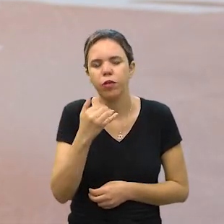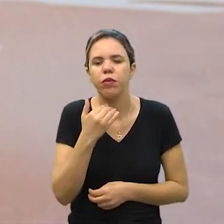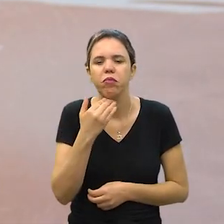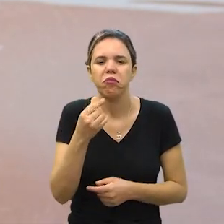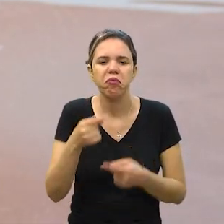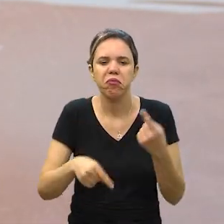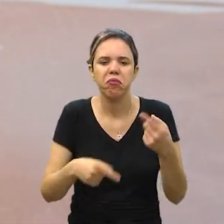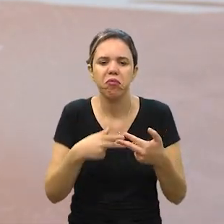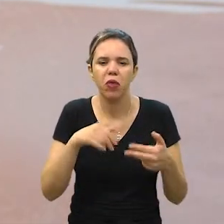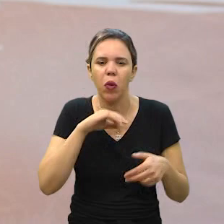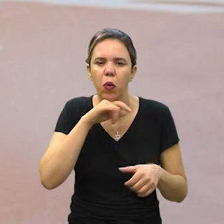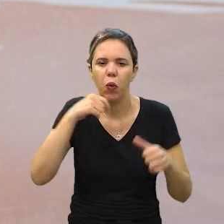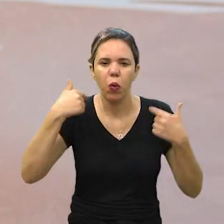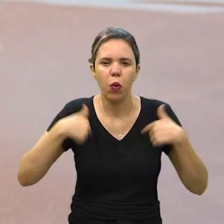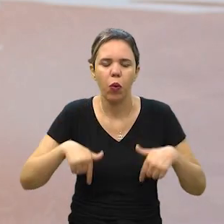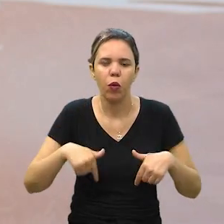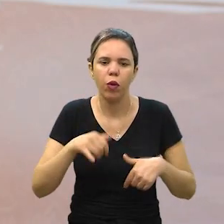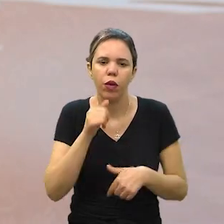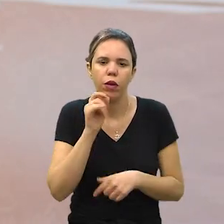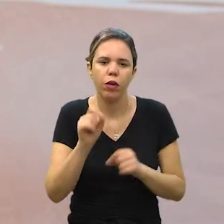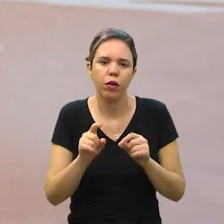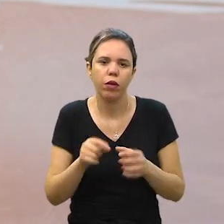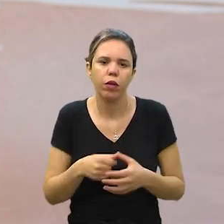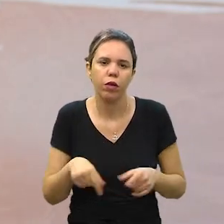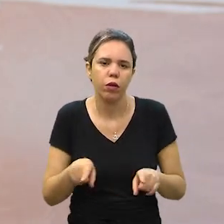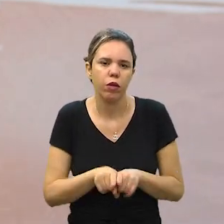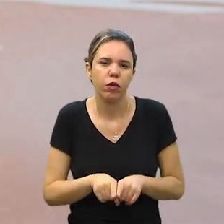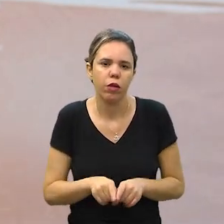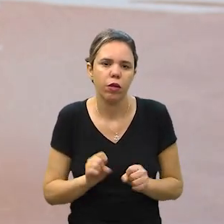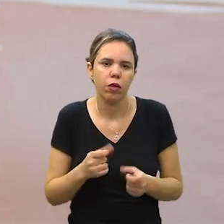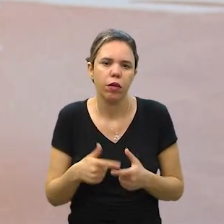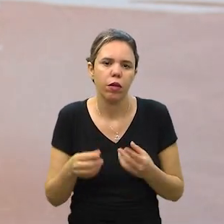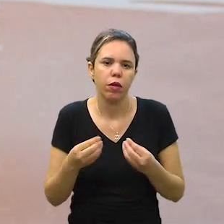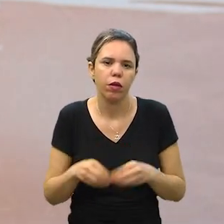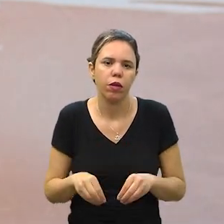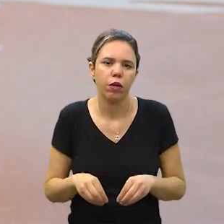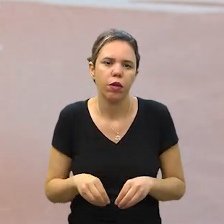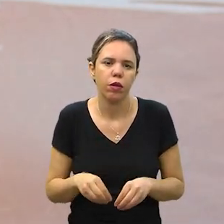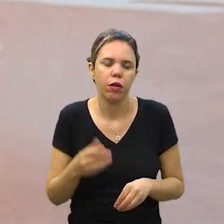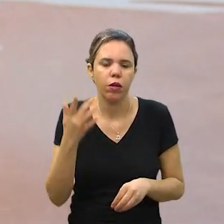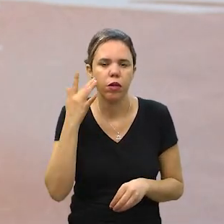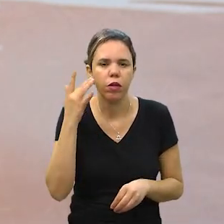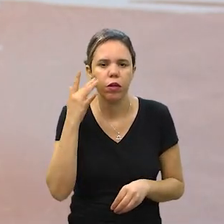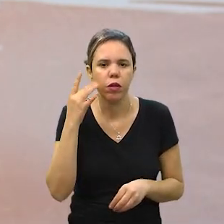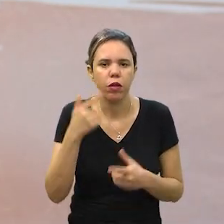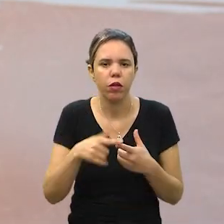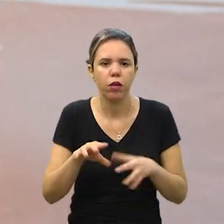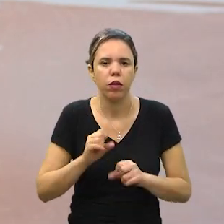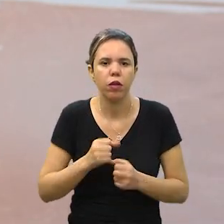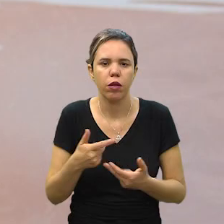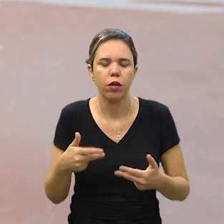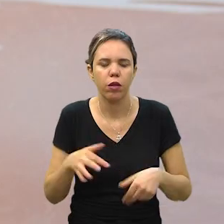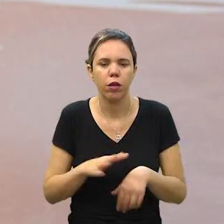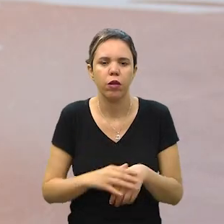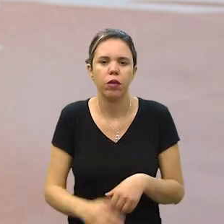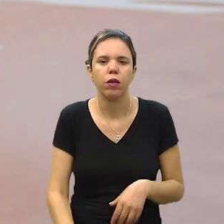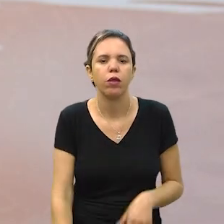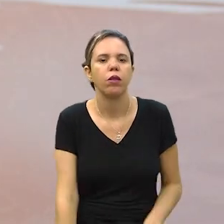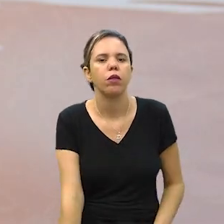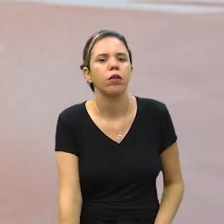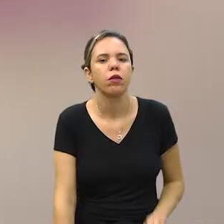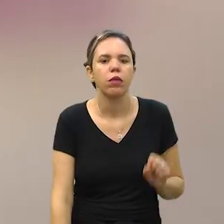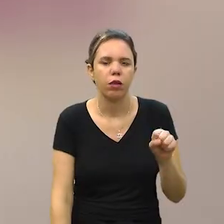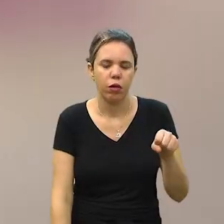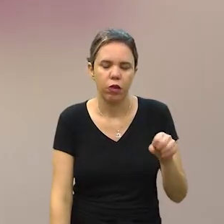vai bem, o nosso corpo físico também pode ser prejudicado, também pode acarretar aí outras